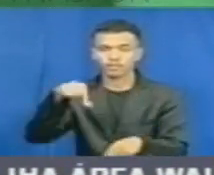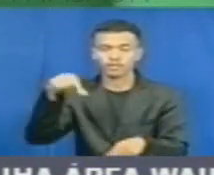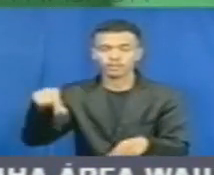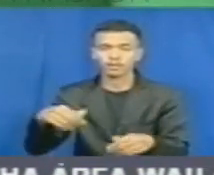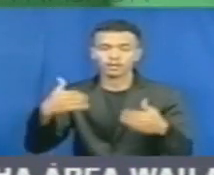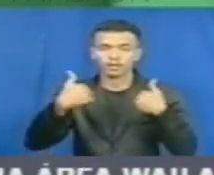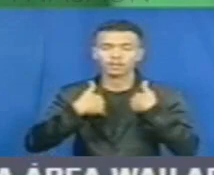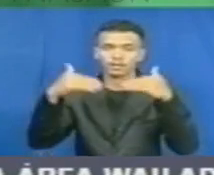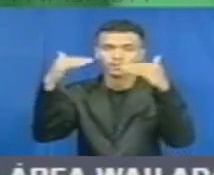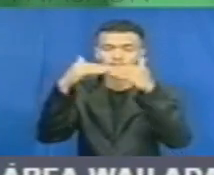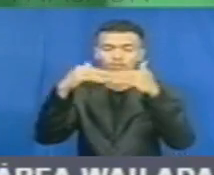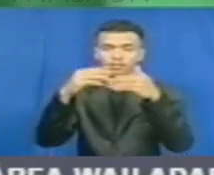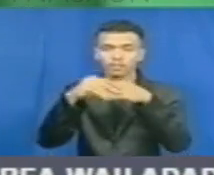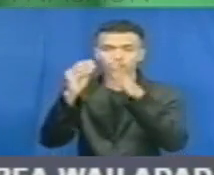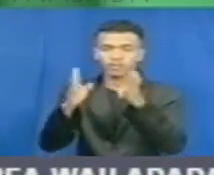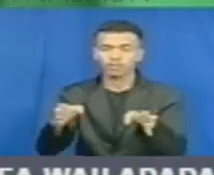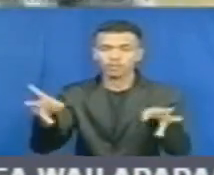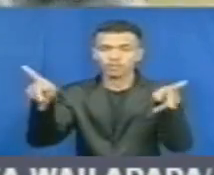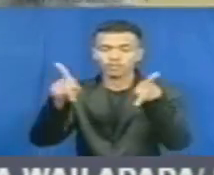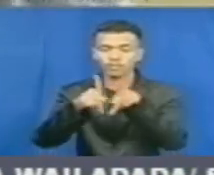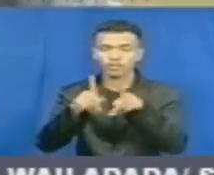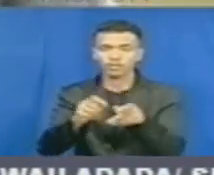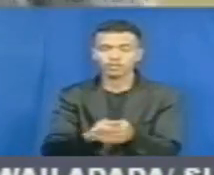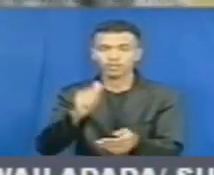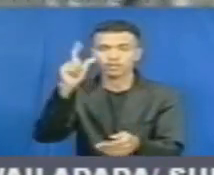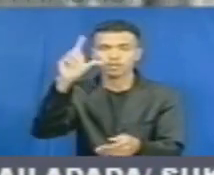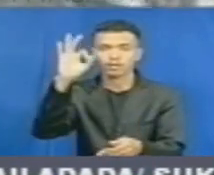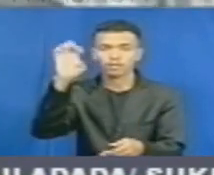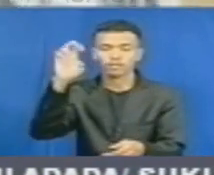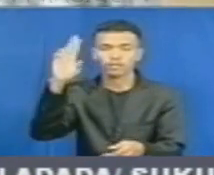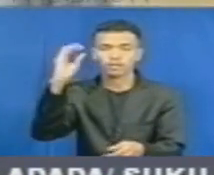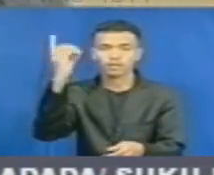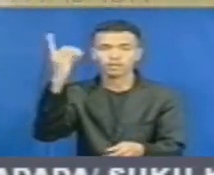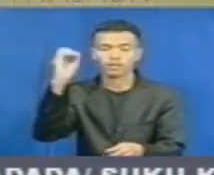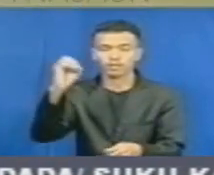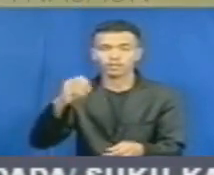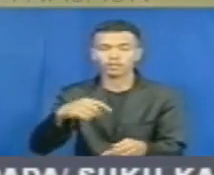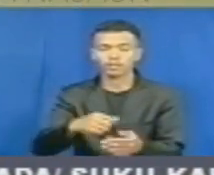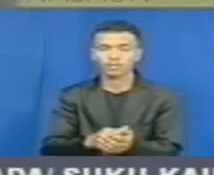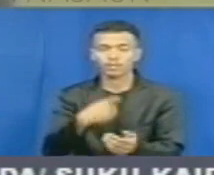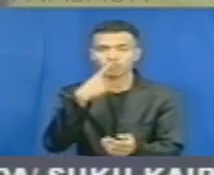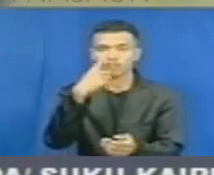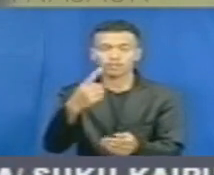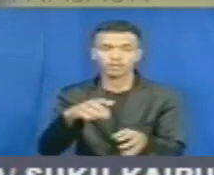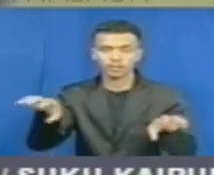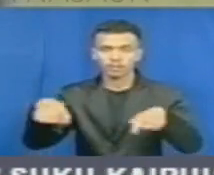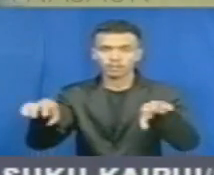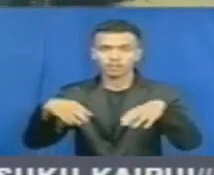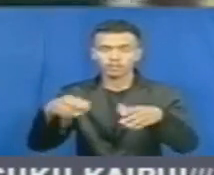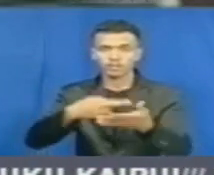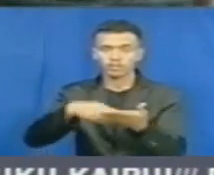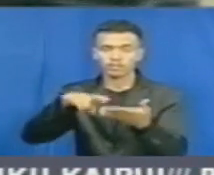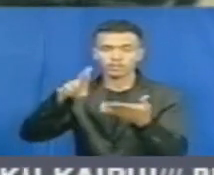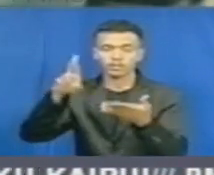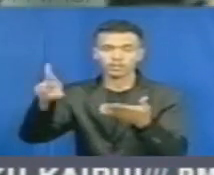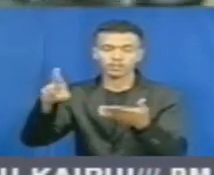comunicado à imprensa, administrador posto administrativo Atucarbau, Alfredo dos Santos, basou na lista Siratetem, serviço regista civil